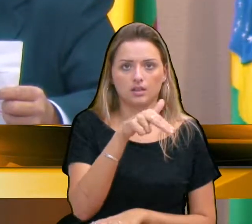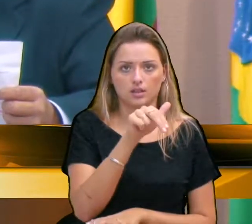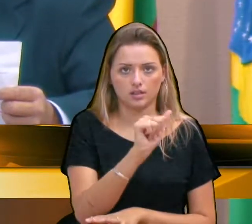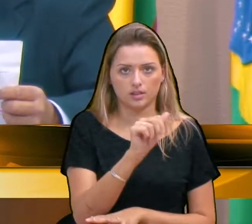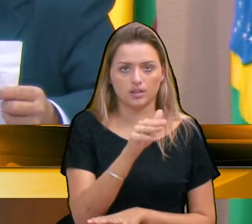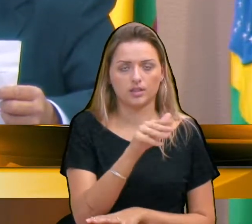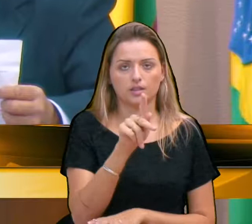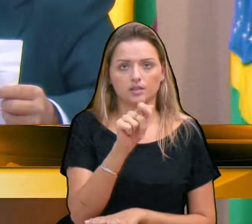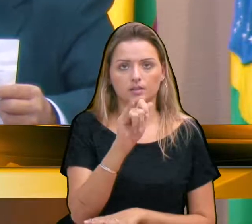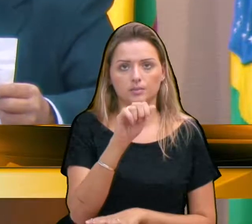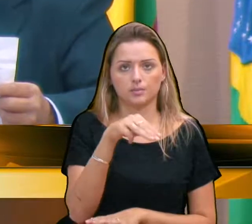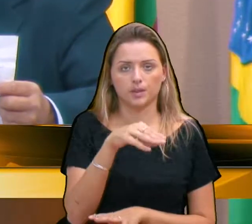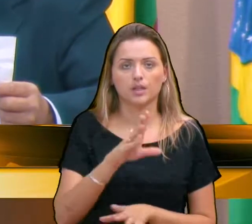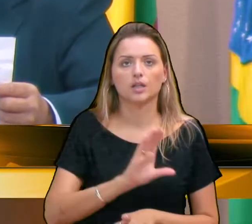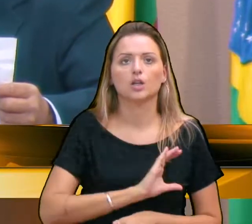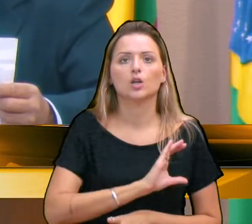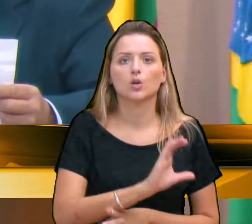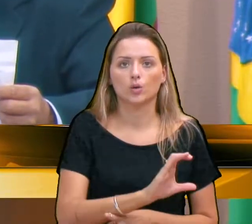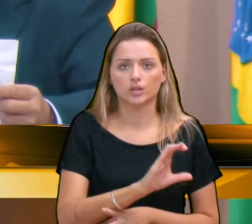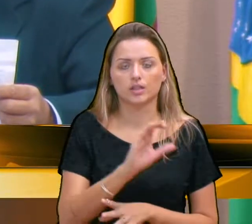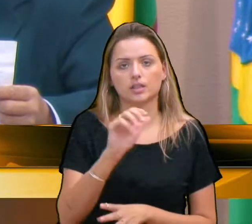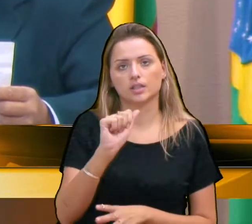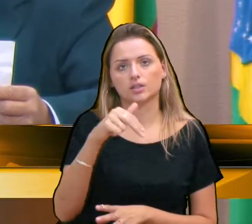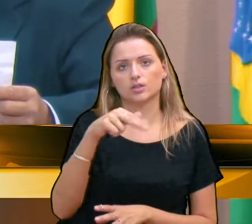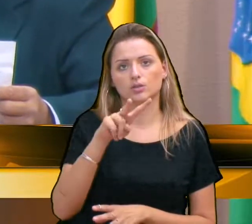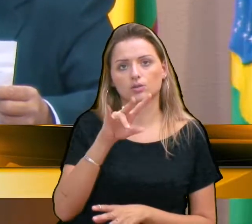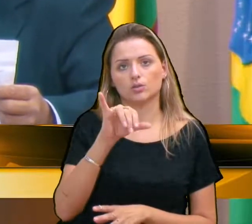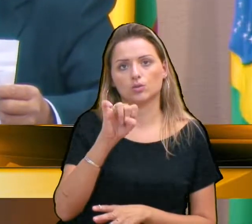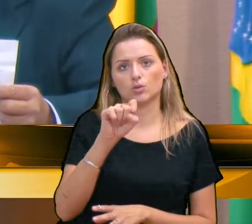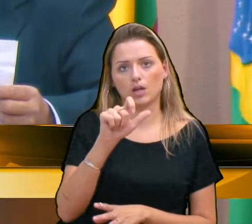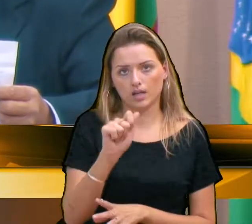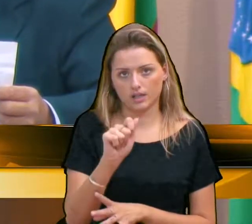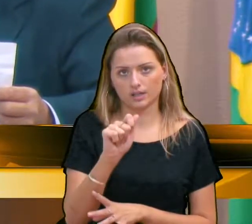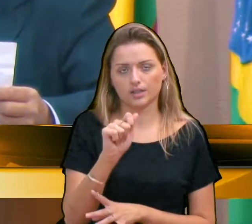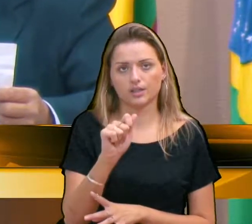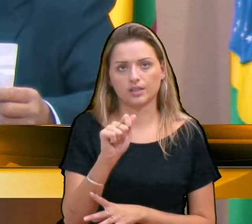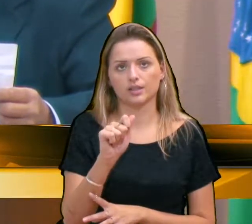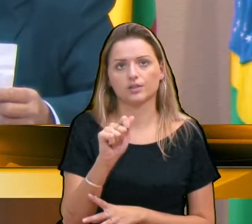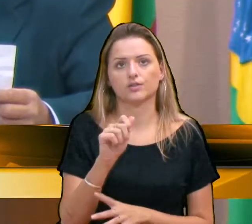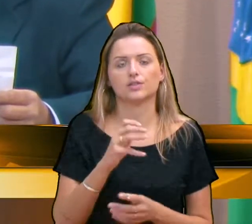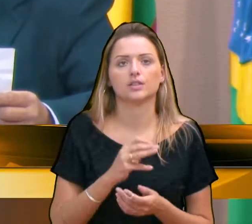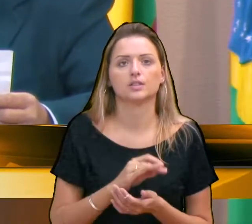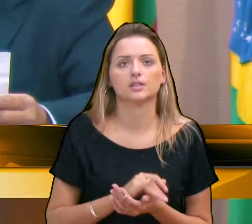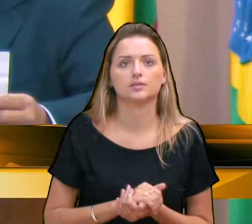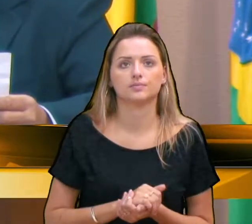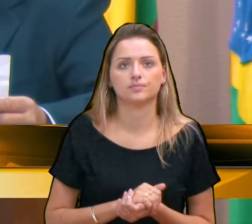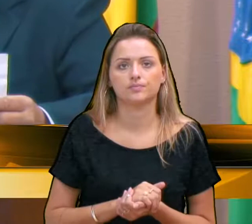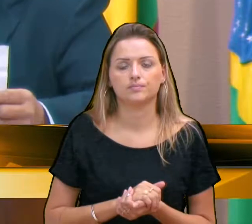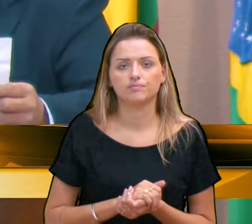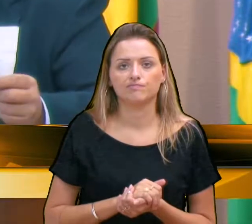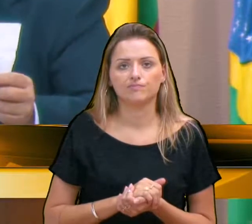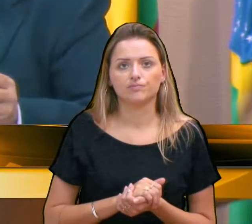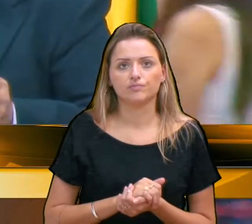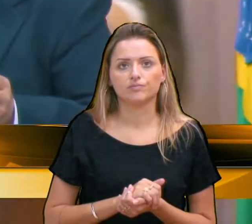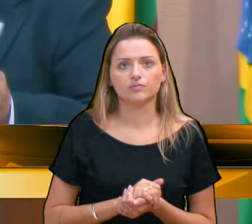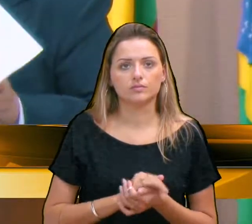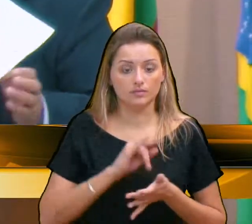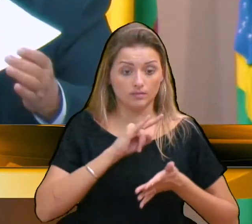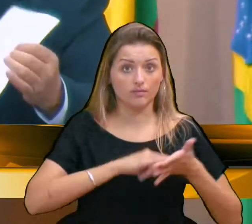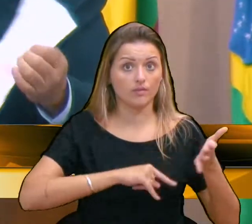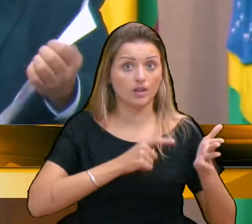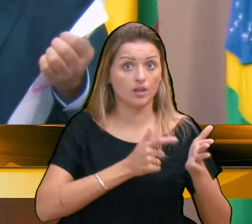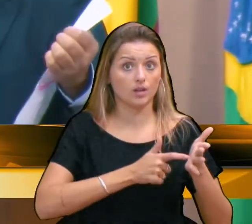Paim, coordenadora da Vigilância Sanitária de Portos, Aeroportos, Fronteiras, enfim, da Alfândega do Rio Grande do Sul. Então,